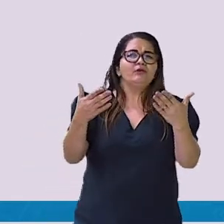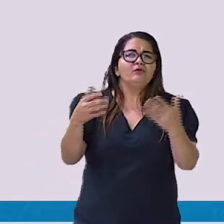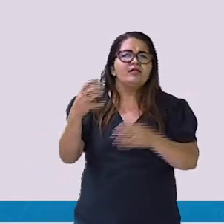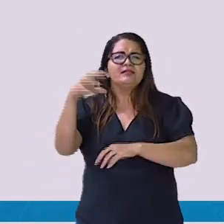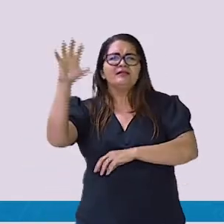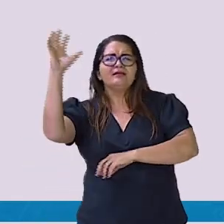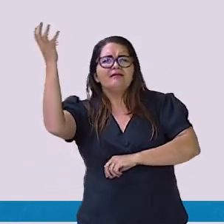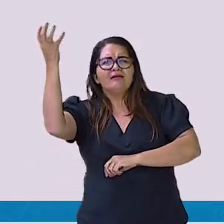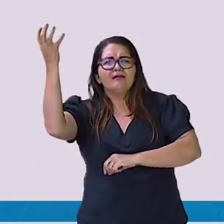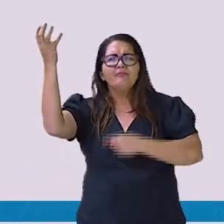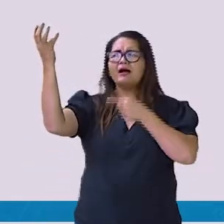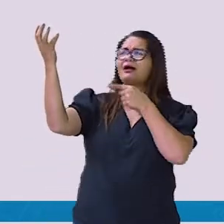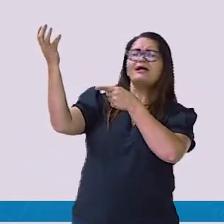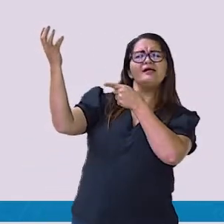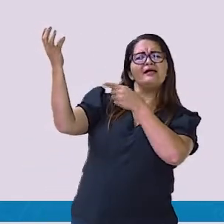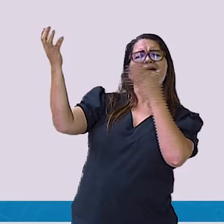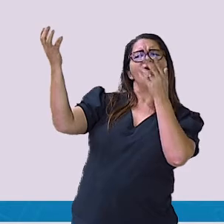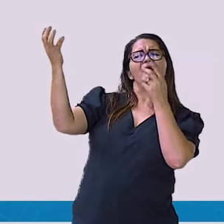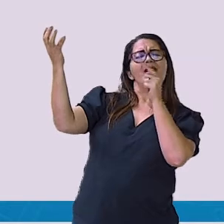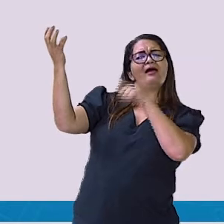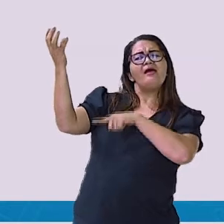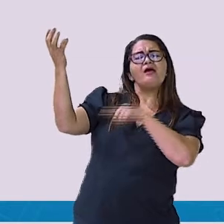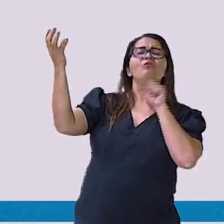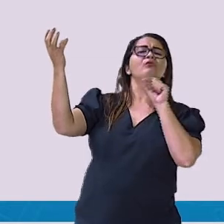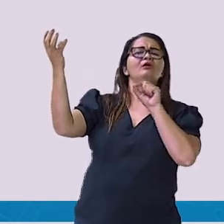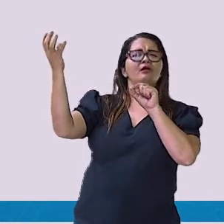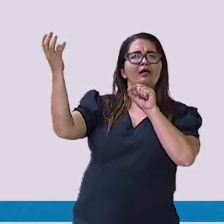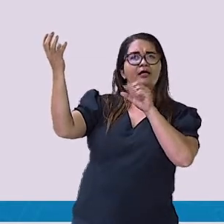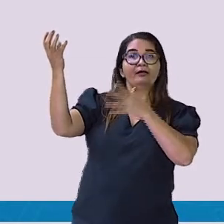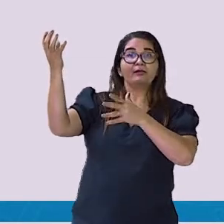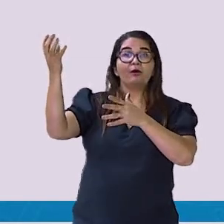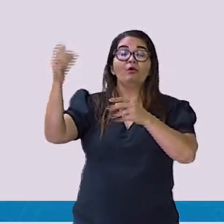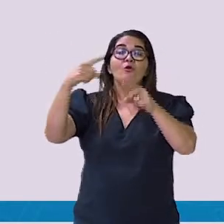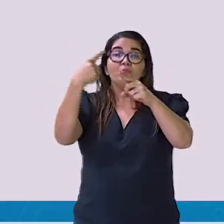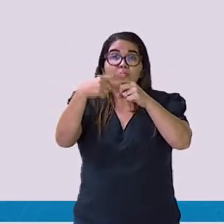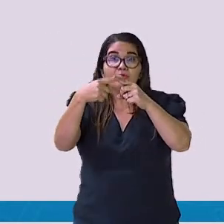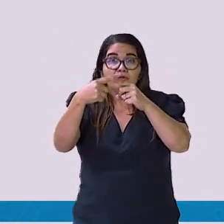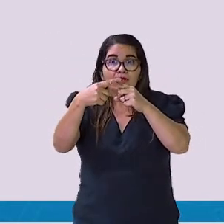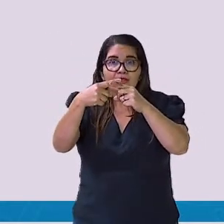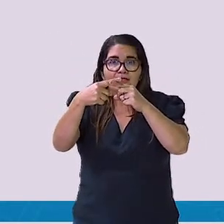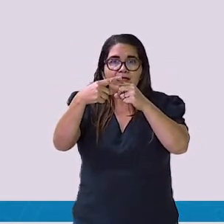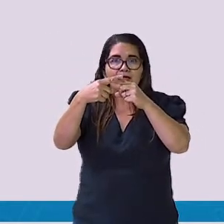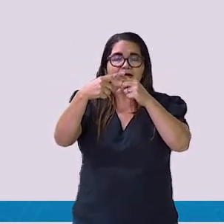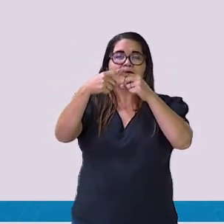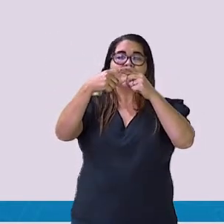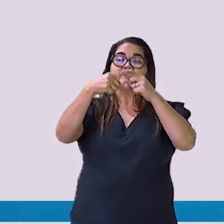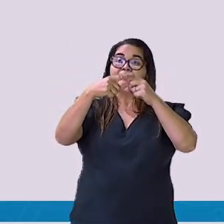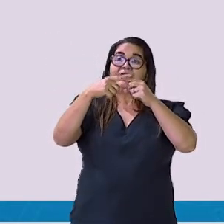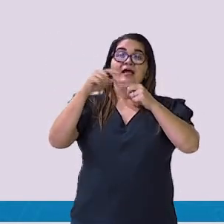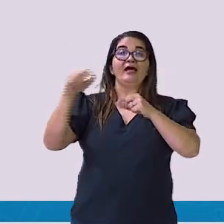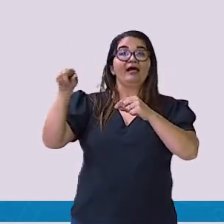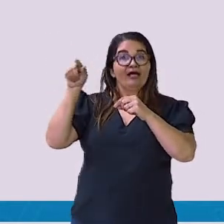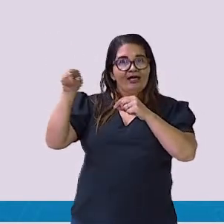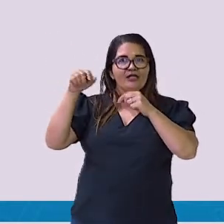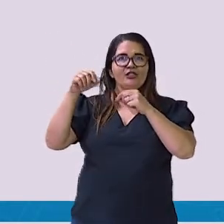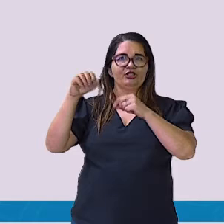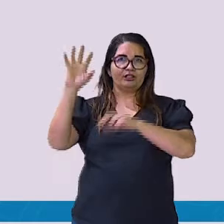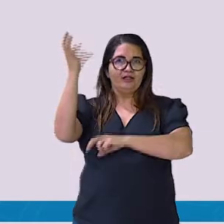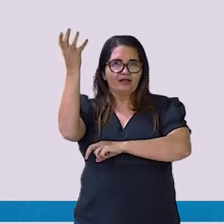por quê? Ele está mais próximo da zona